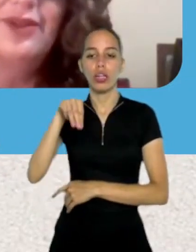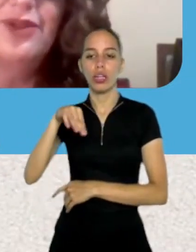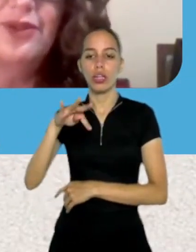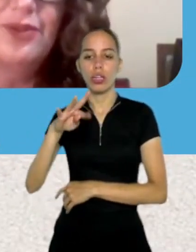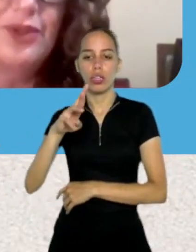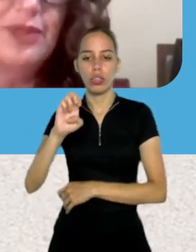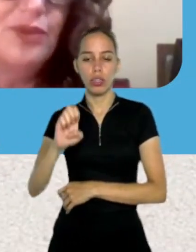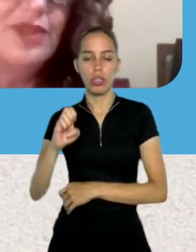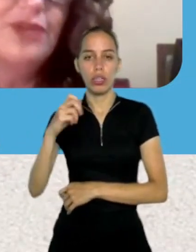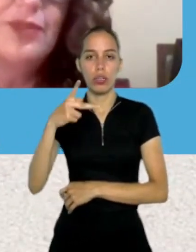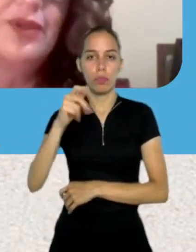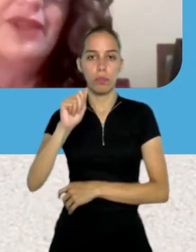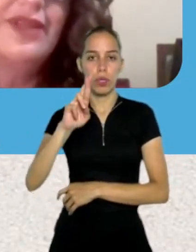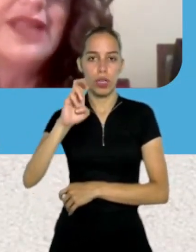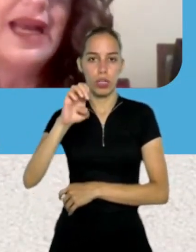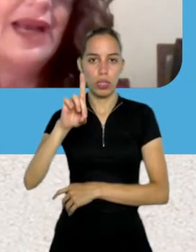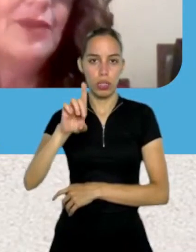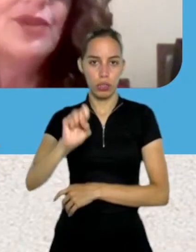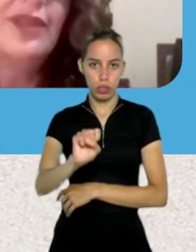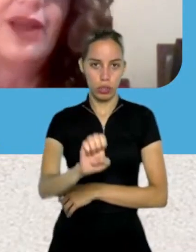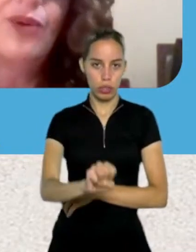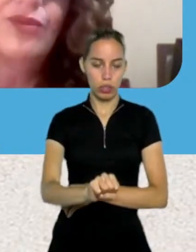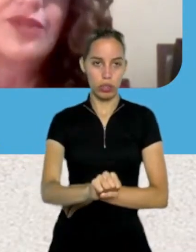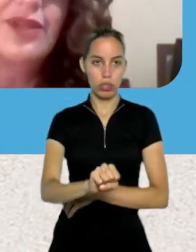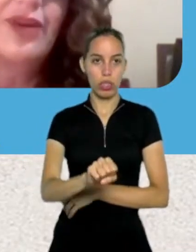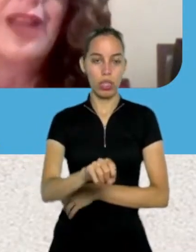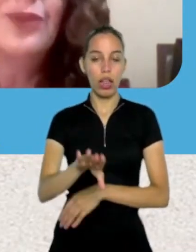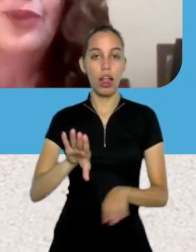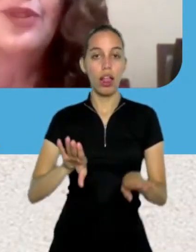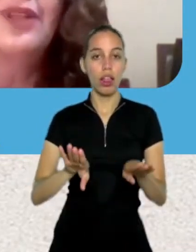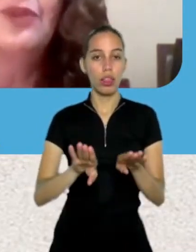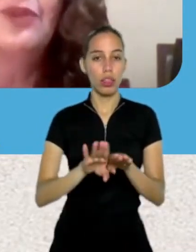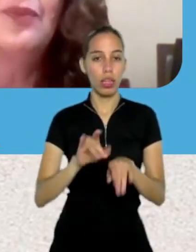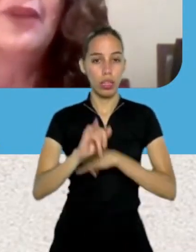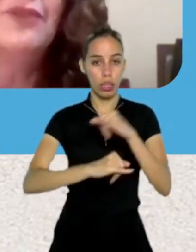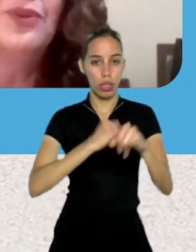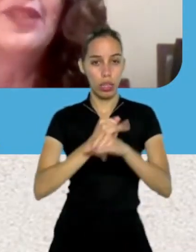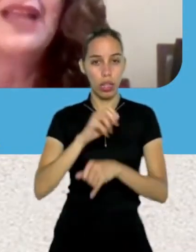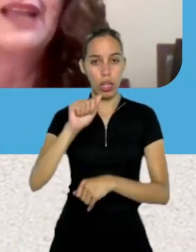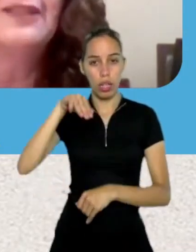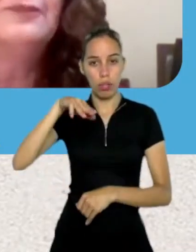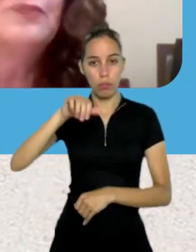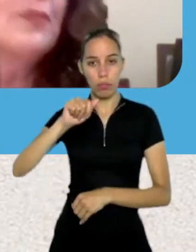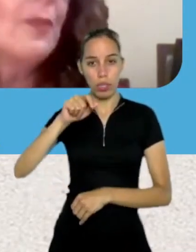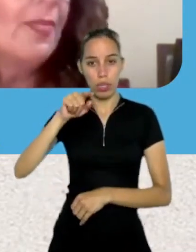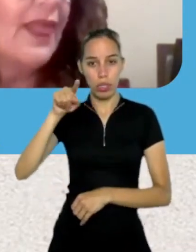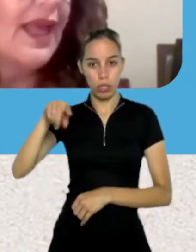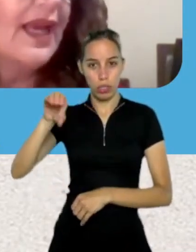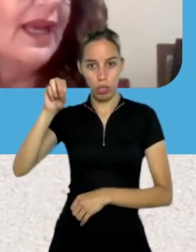né? Todos os meus e-books estão disponíveis na Amazon e tem alguns que são gratuitos que estão no meu perfil do Instagram.